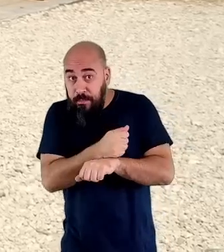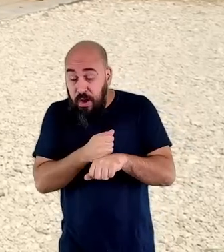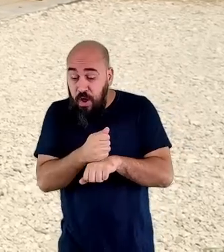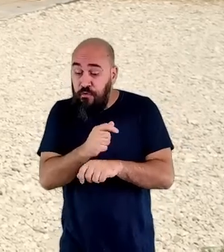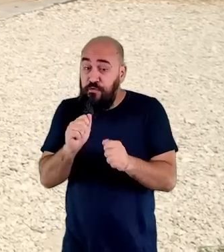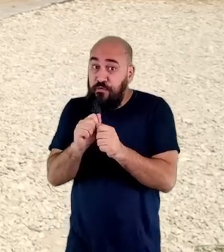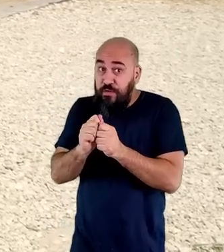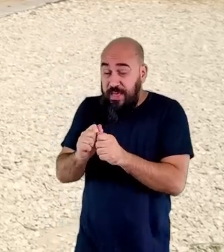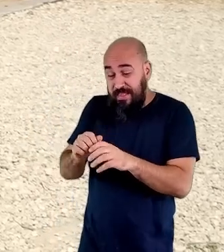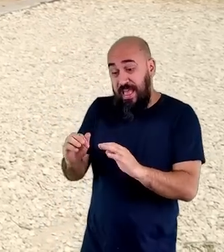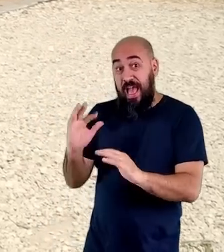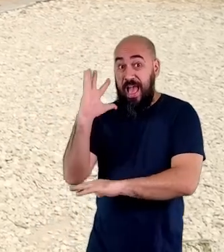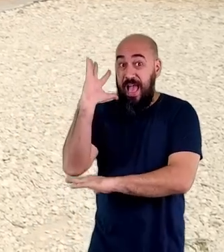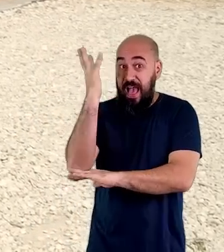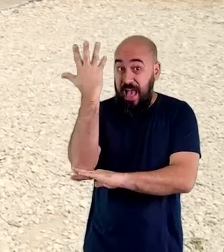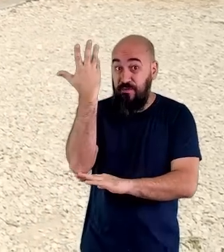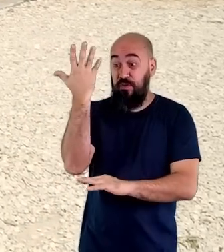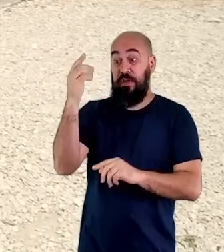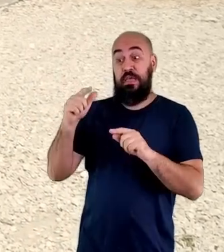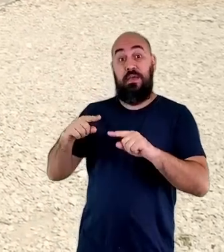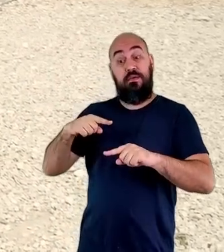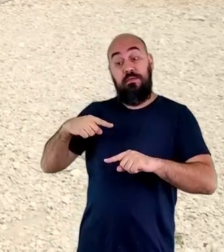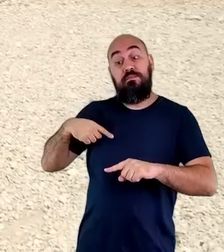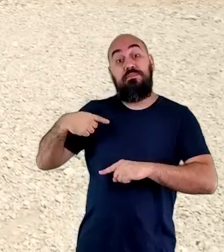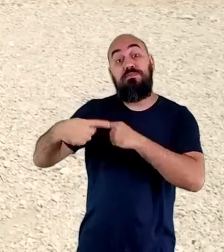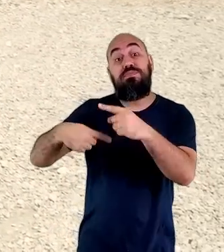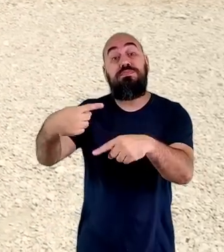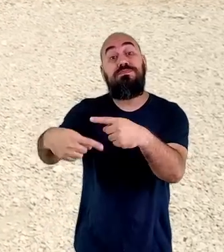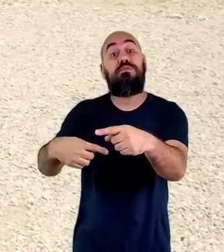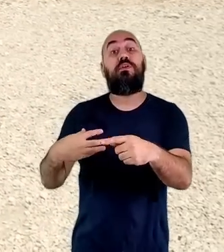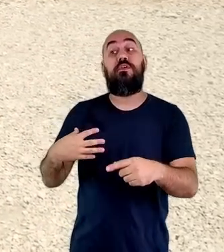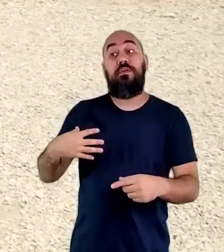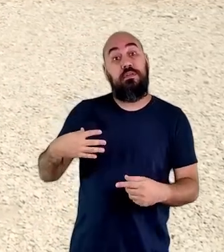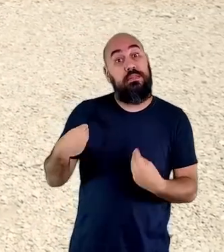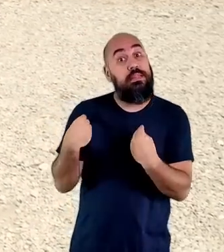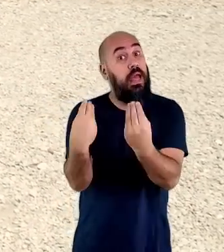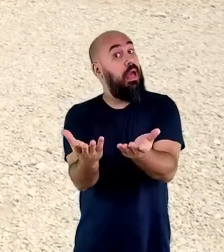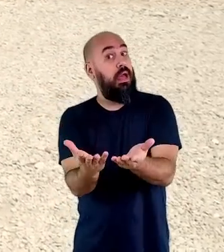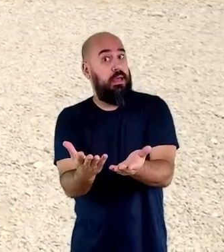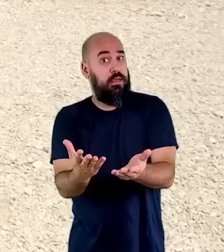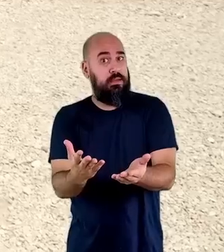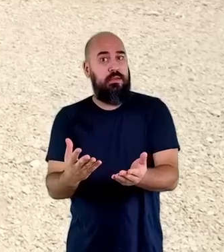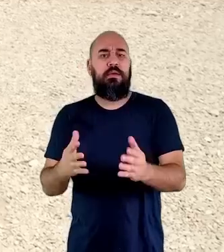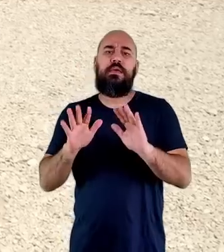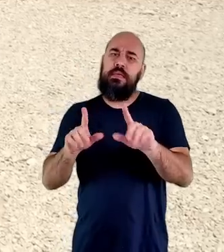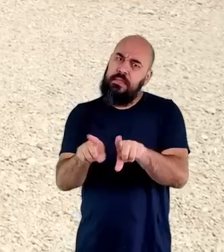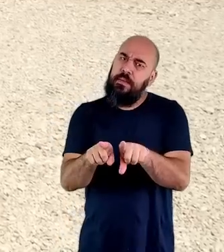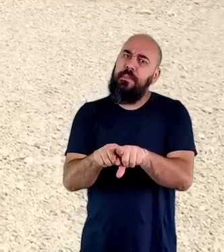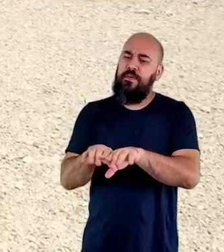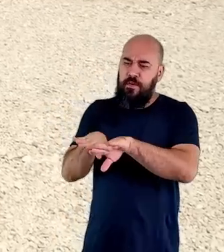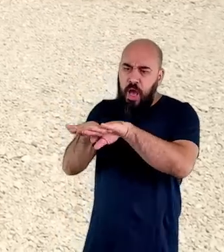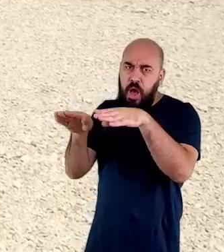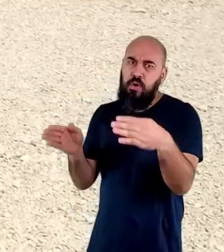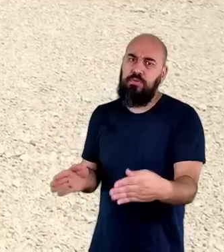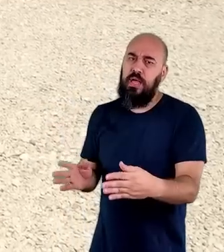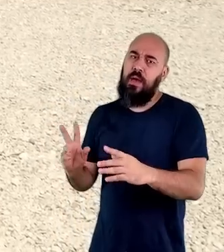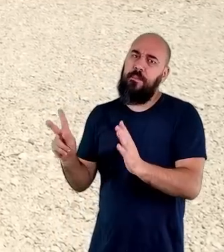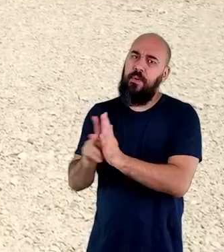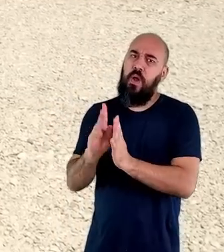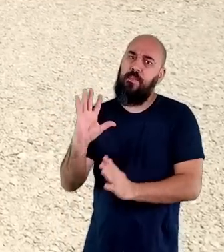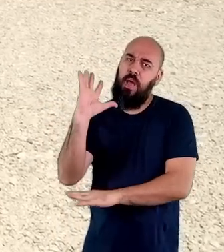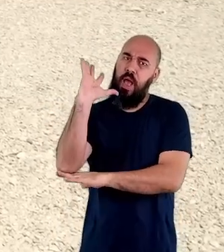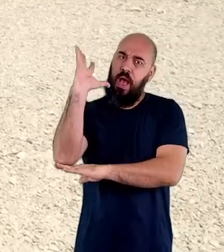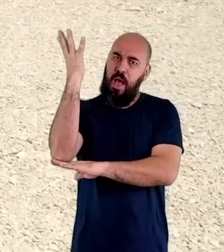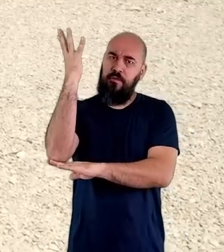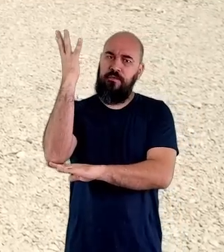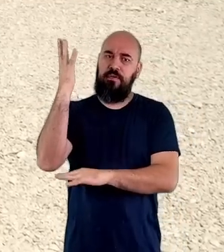que ele chama primeiro pelo nome sagrado de Deus, o tetragrama sagrado, e depois de El Olam, o Senhor eterno, o